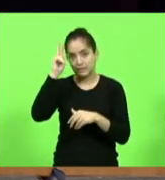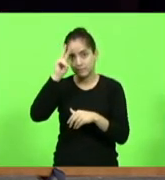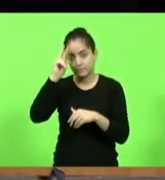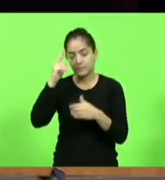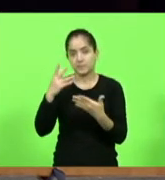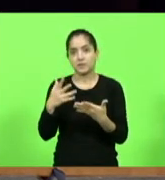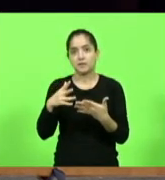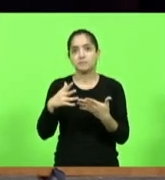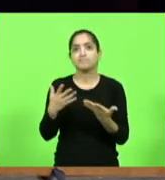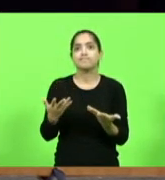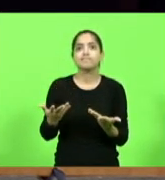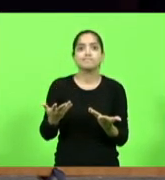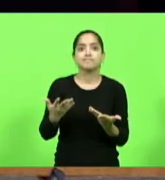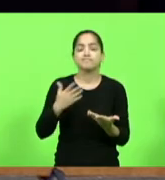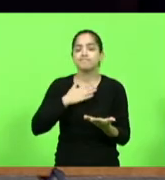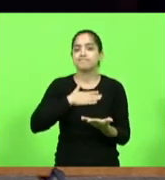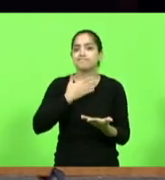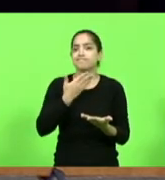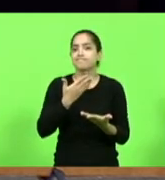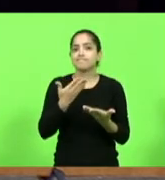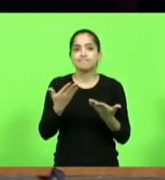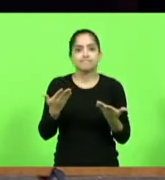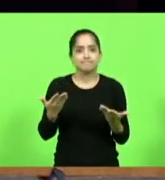É uma coisa impressionante